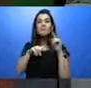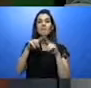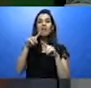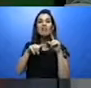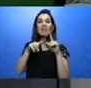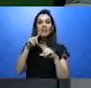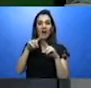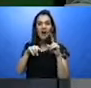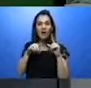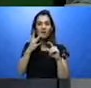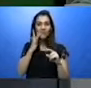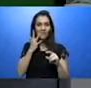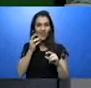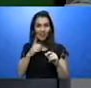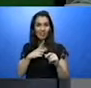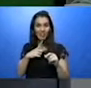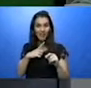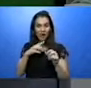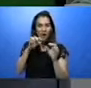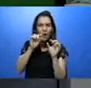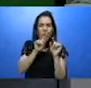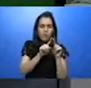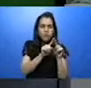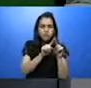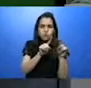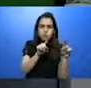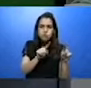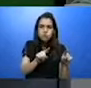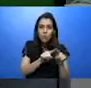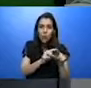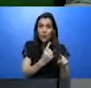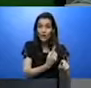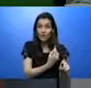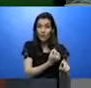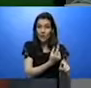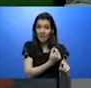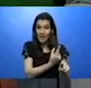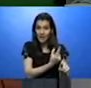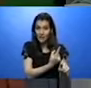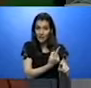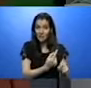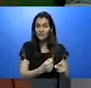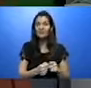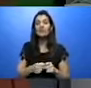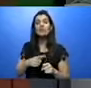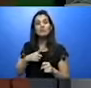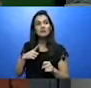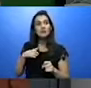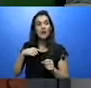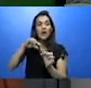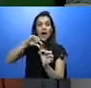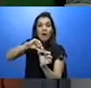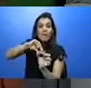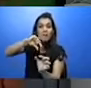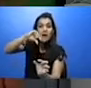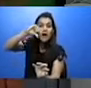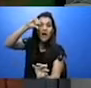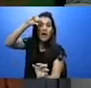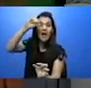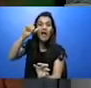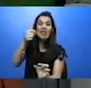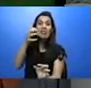né? Nós temos o cubinho, que representa uma unidade. Nós temos a barrinha, que representam